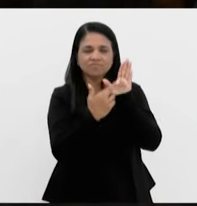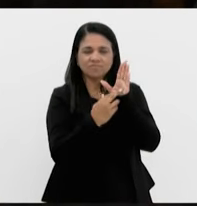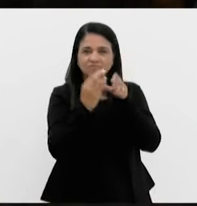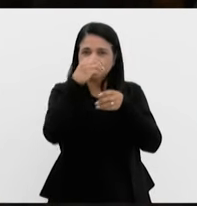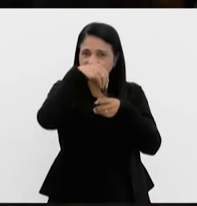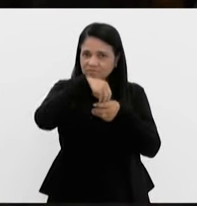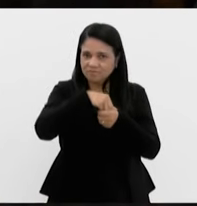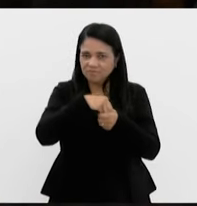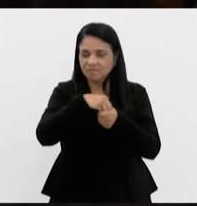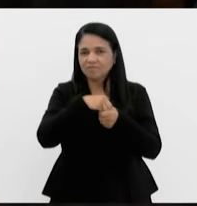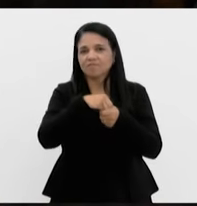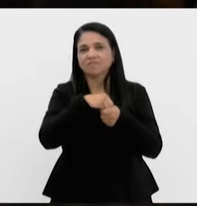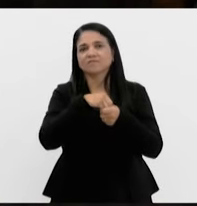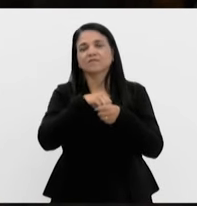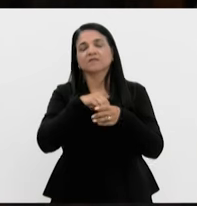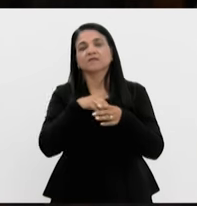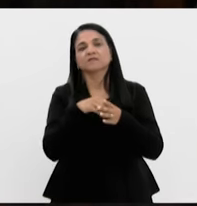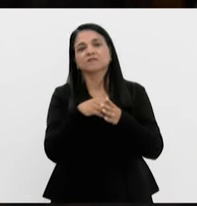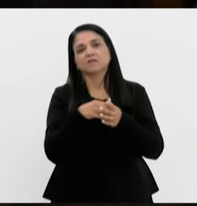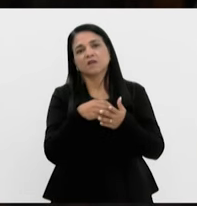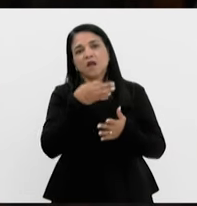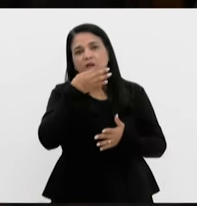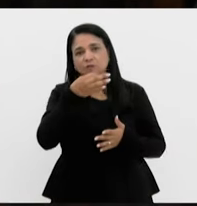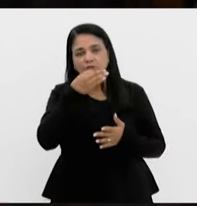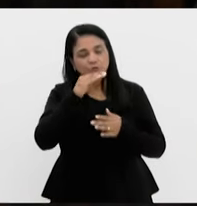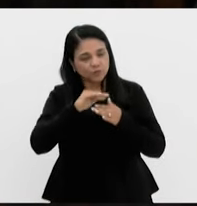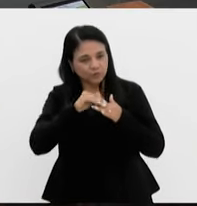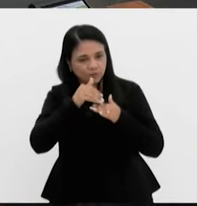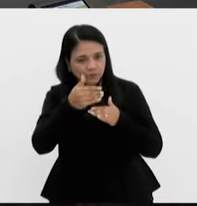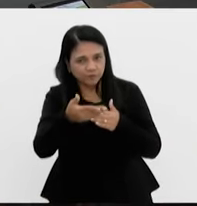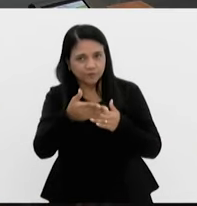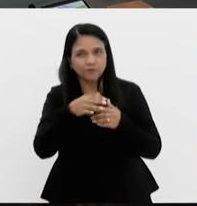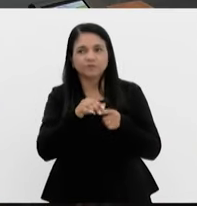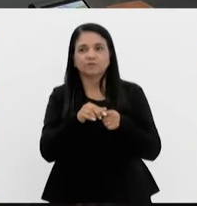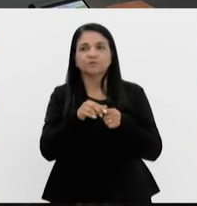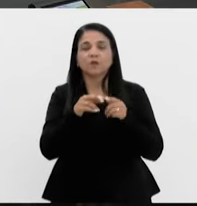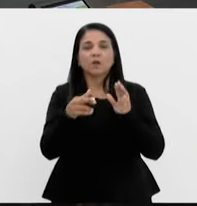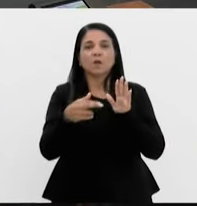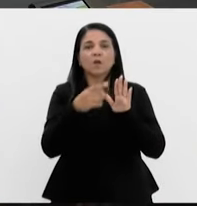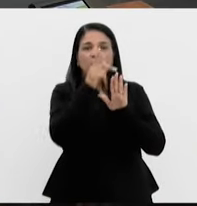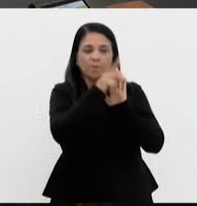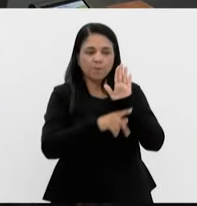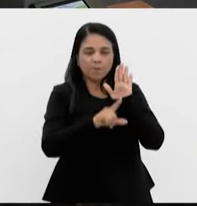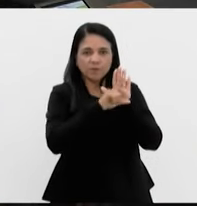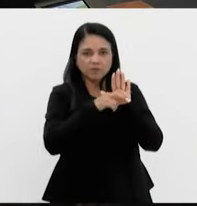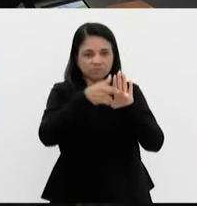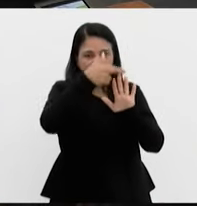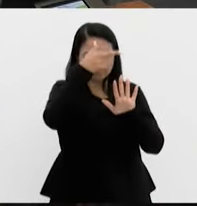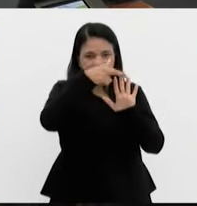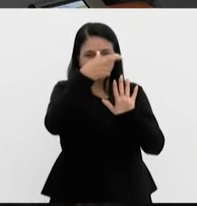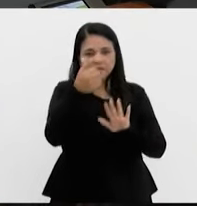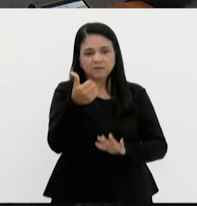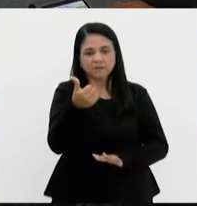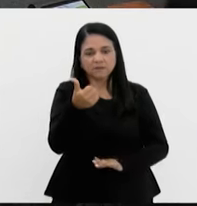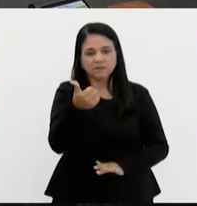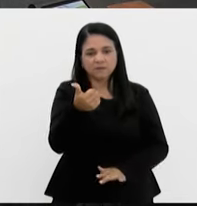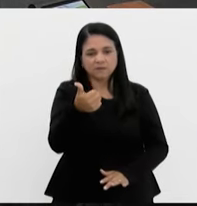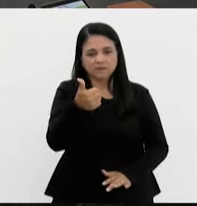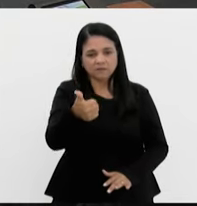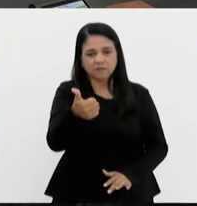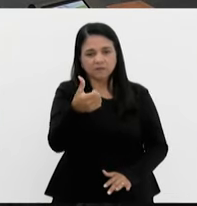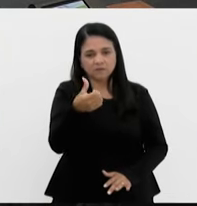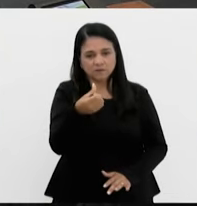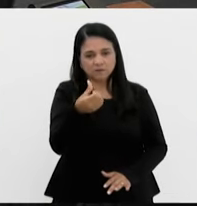proposições externas por gentileza projeto de resolução 116 de